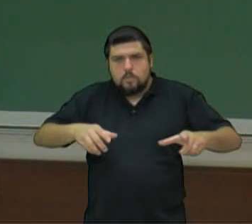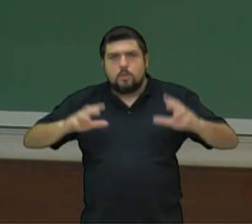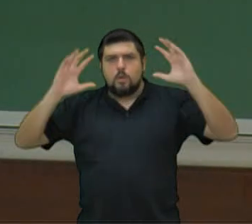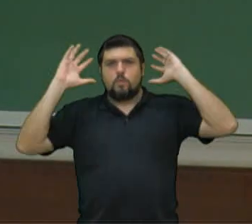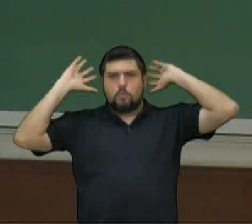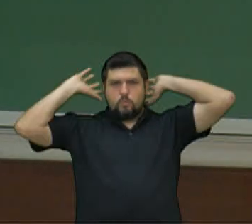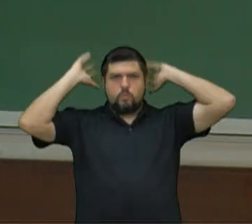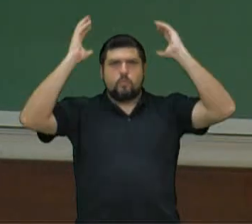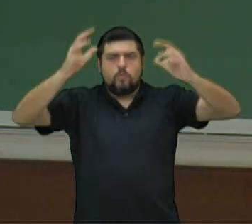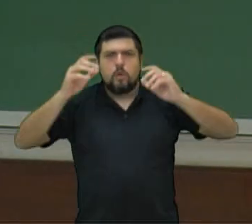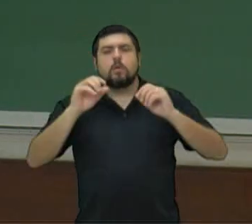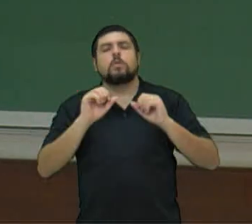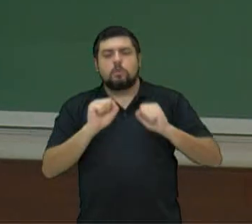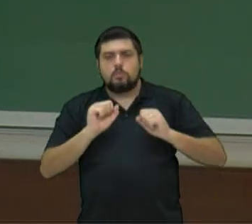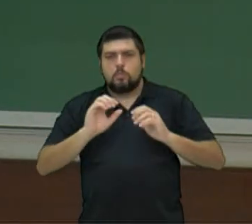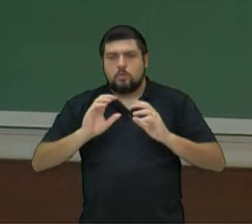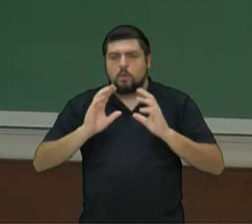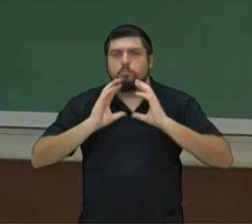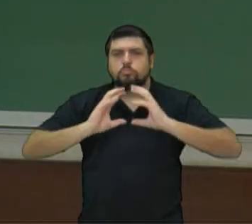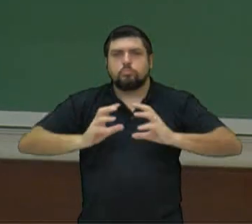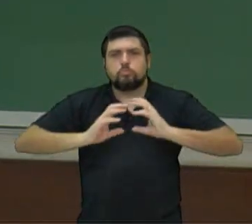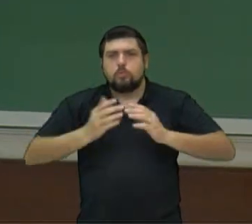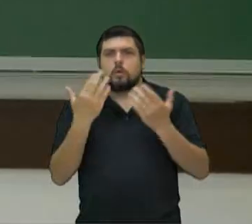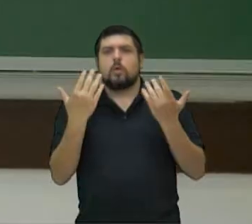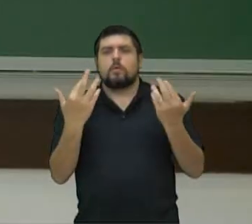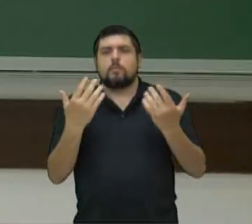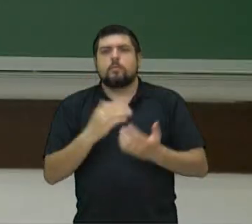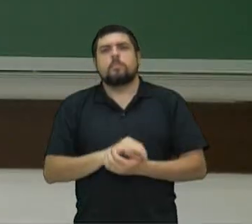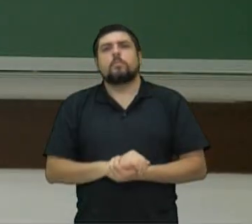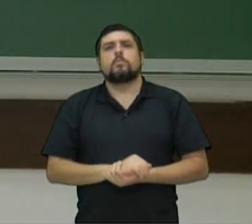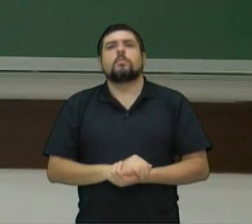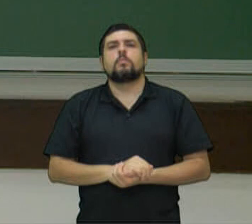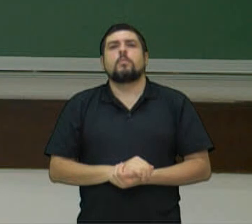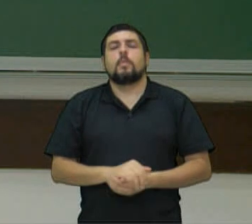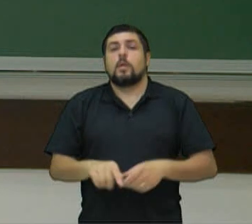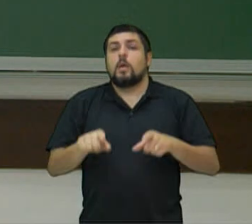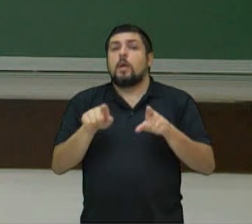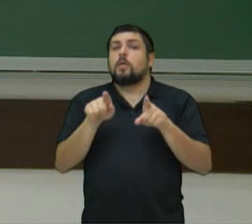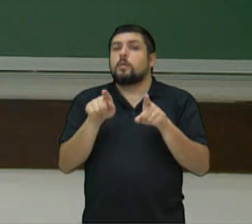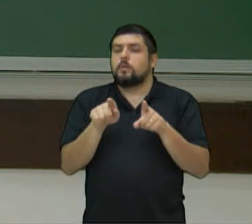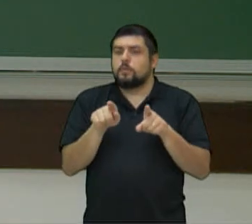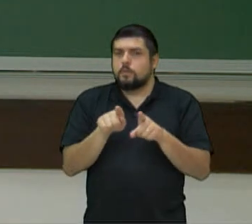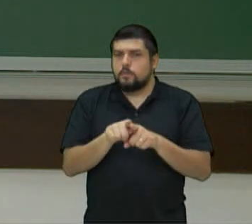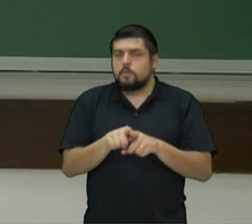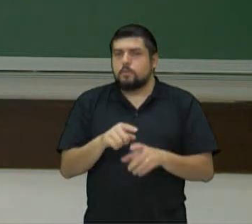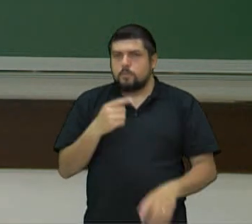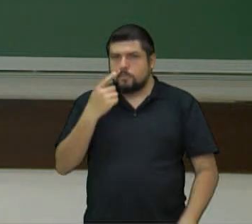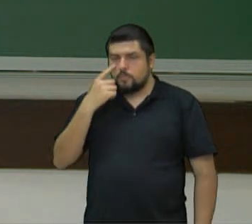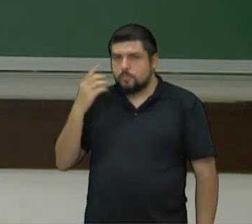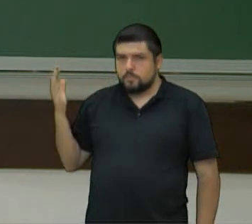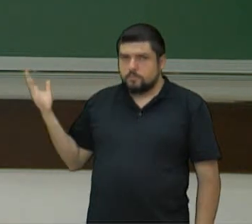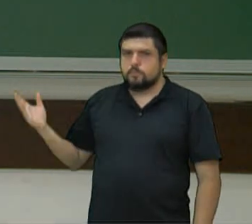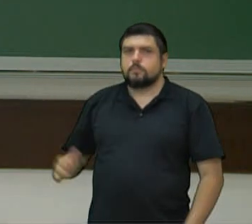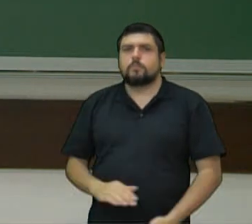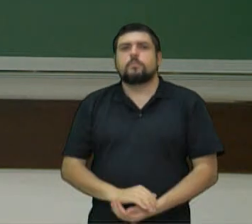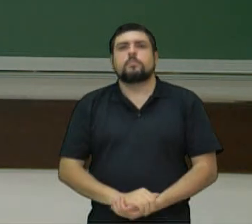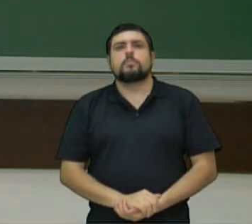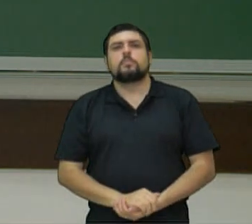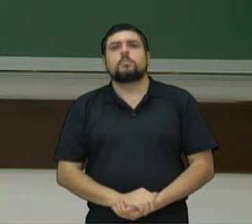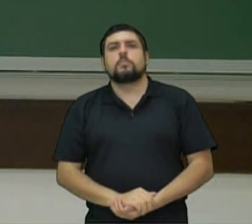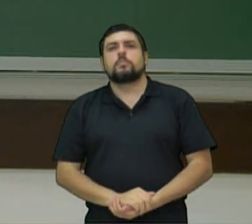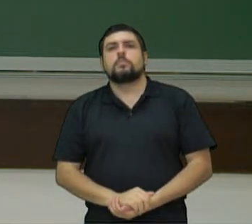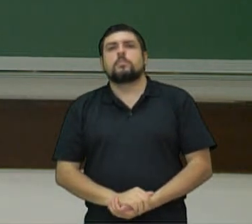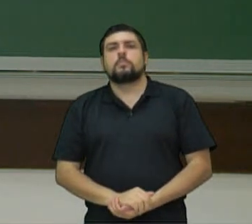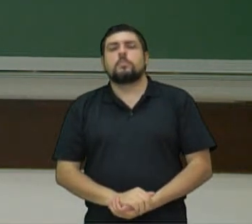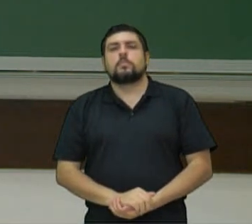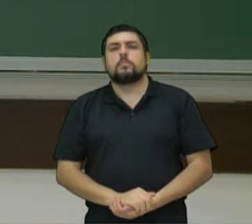você pode colocar a bola na sua mão. You are also no load to tackle other players. Você